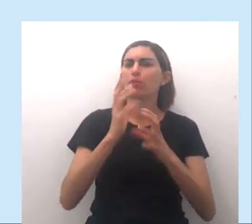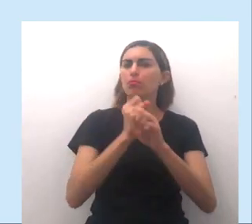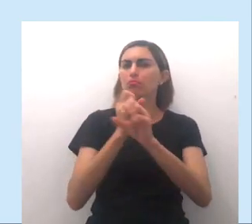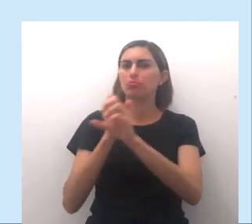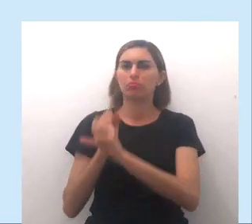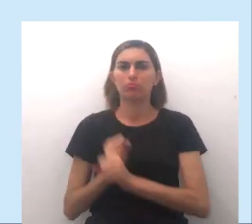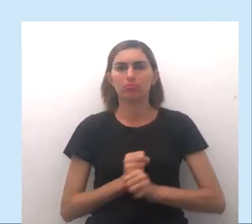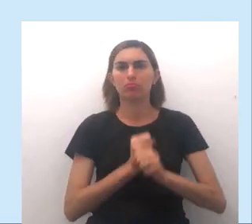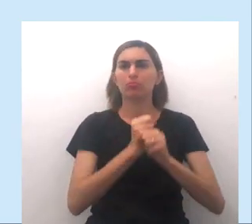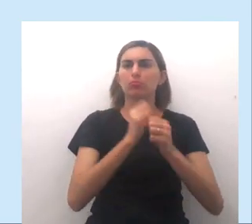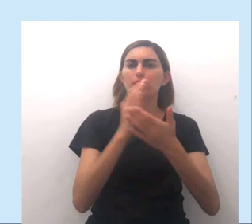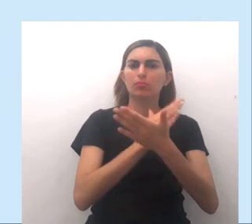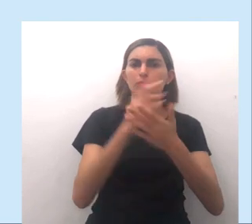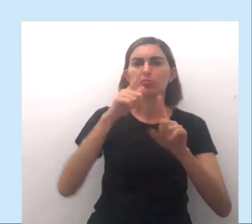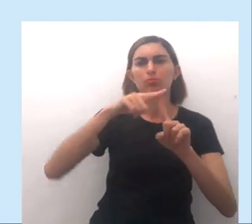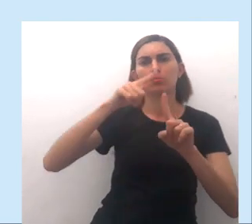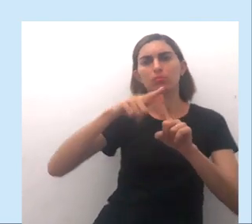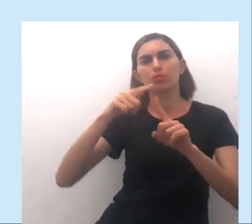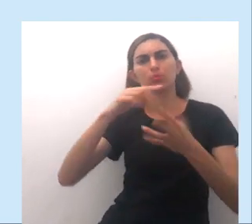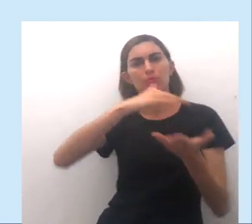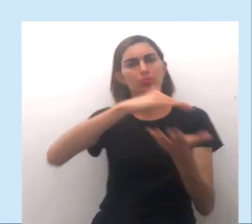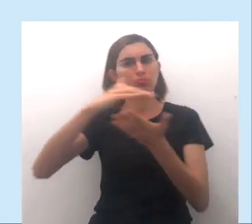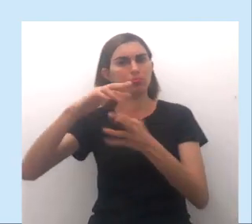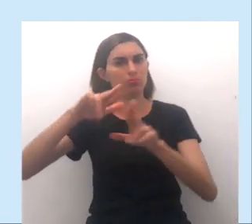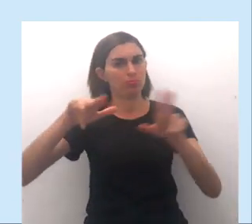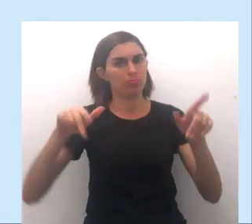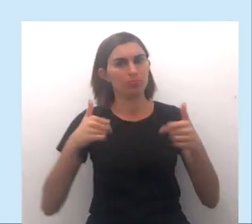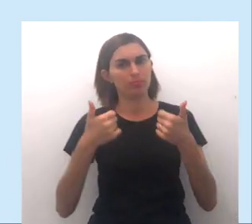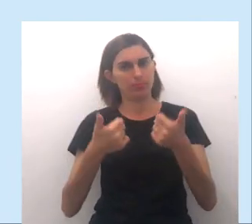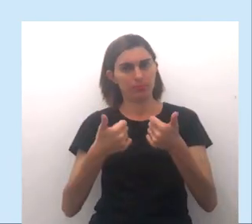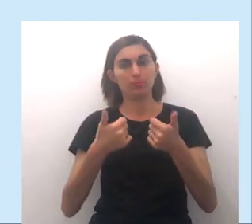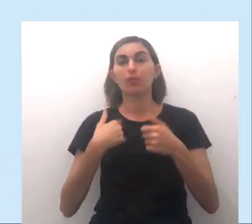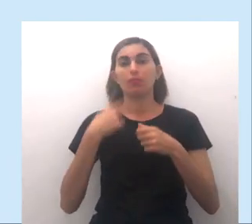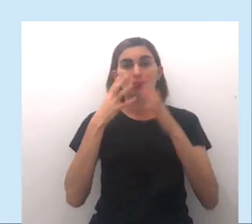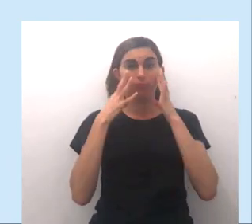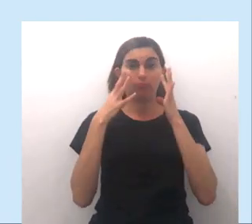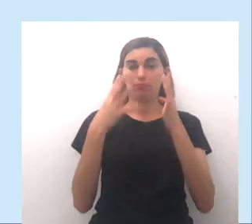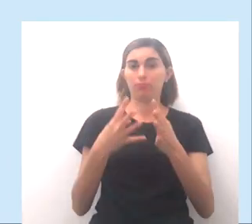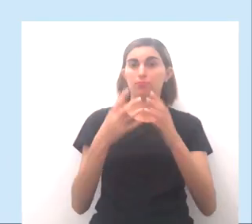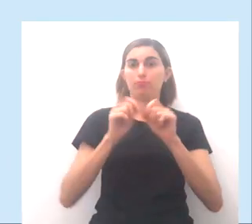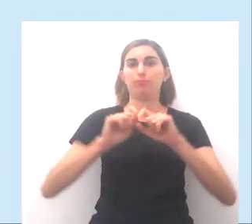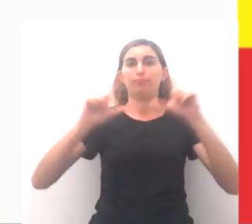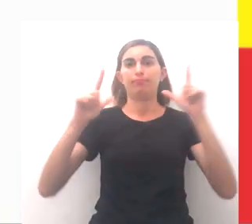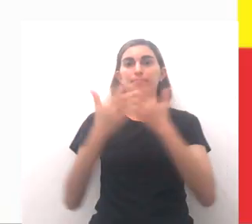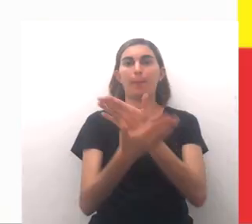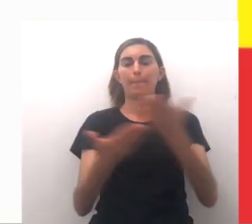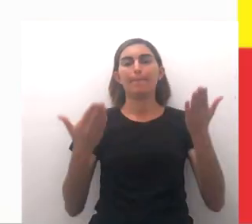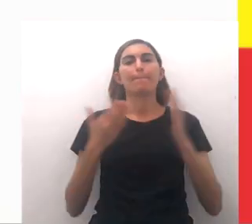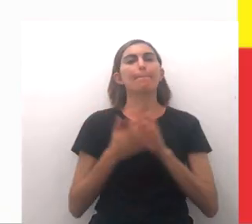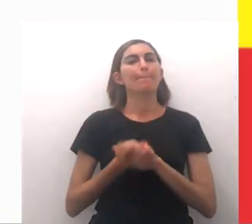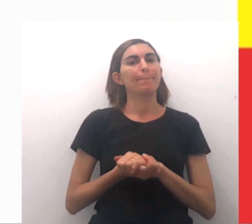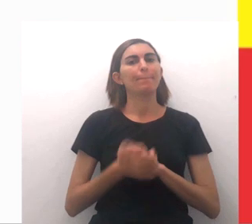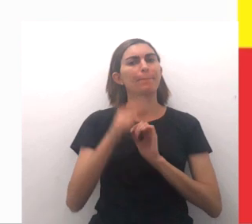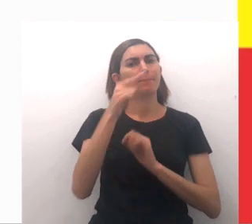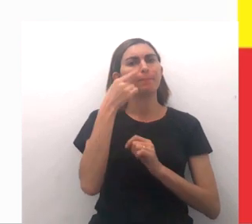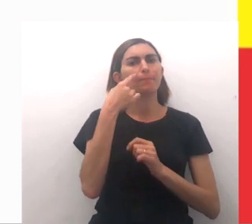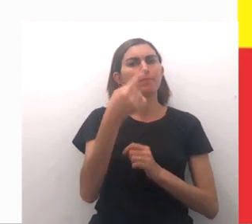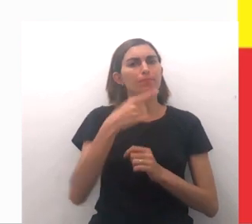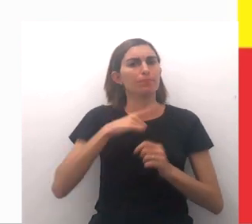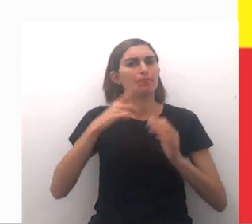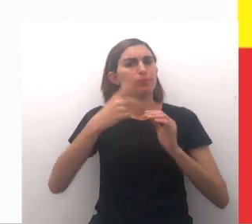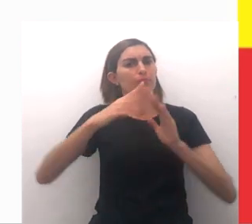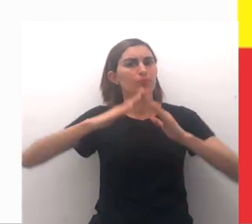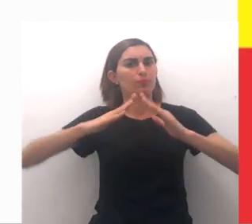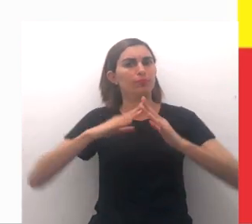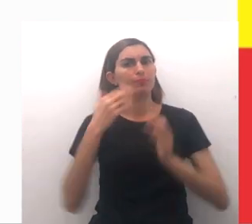calcular alguns tipos de recipientes, beleza? Se liga aí na tela de vocês o seguinte: você tem na sua casa isso